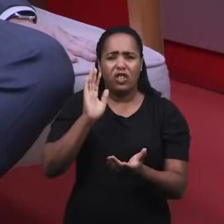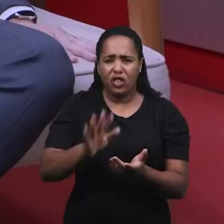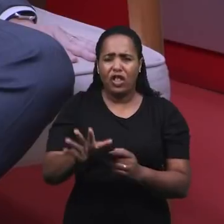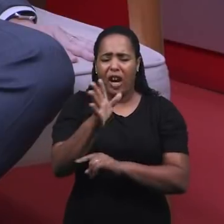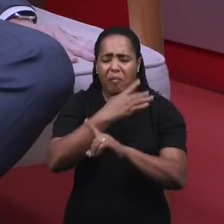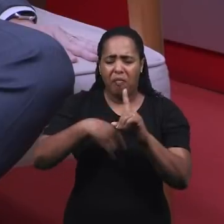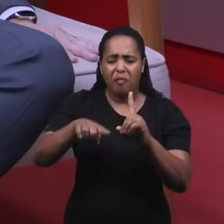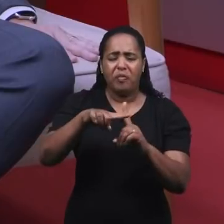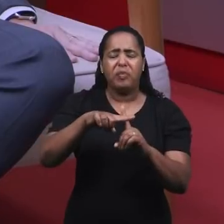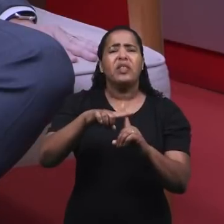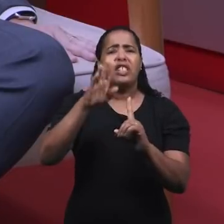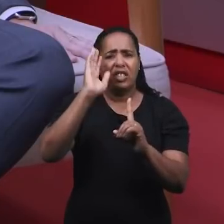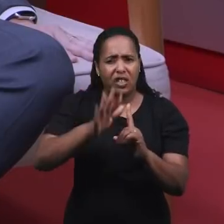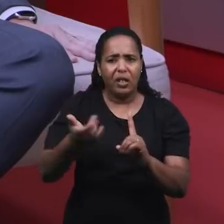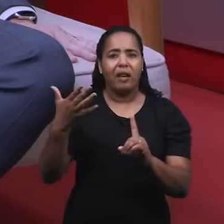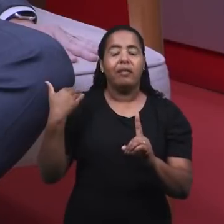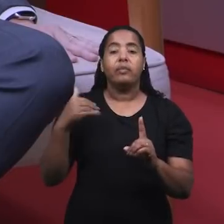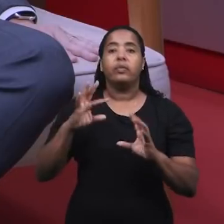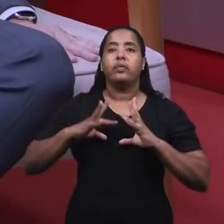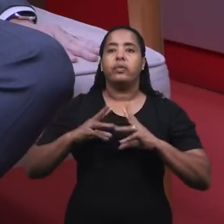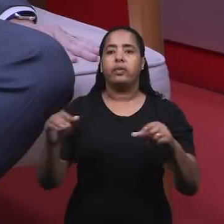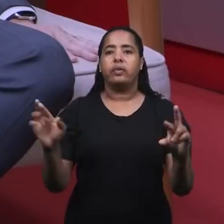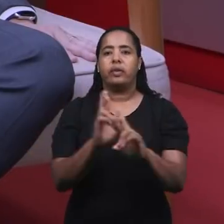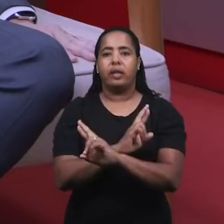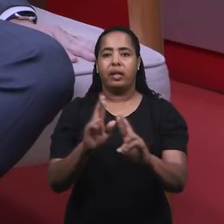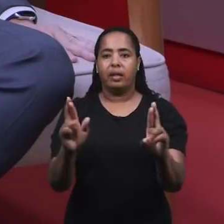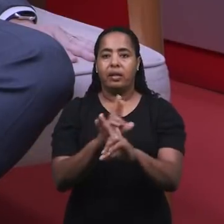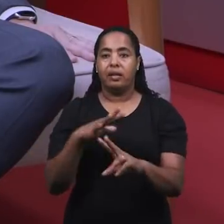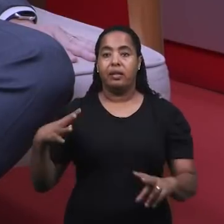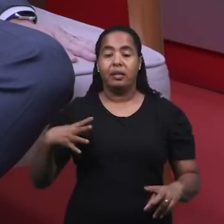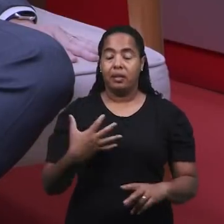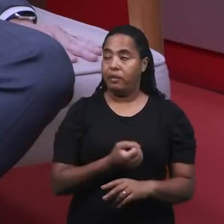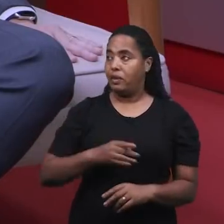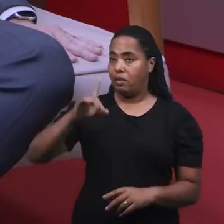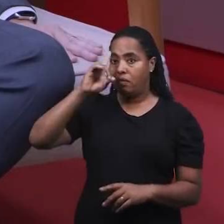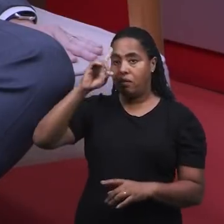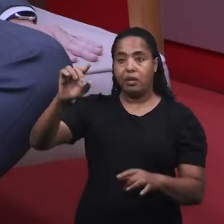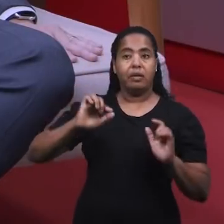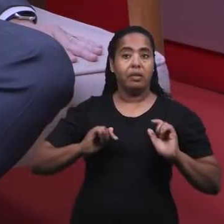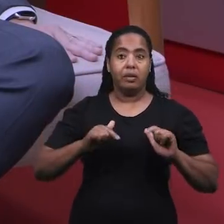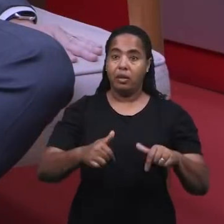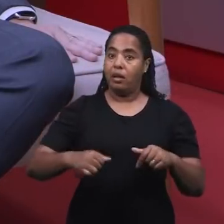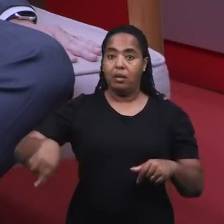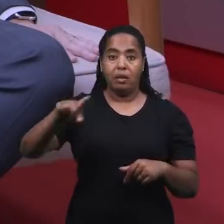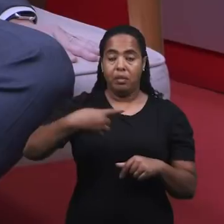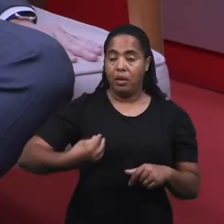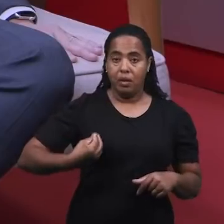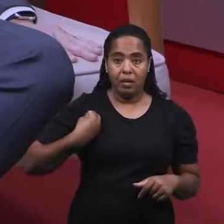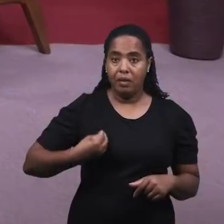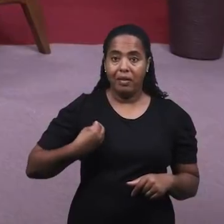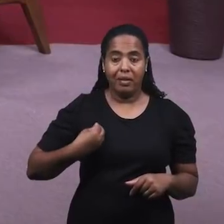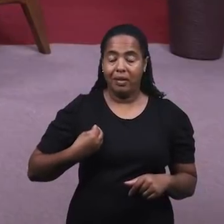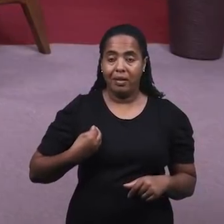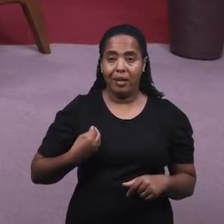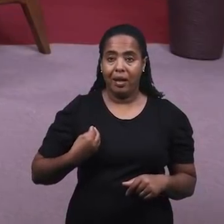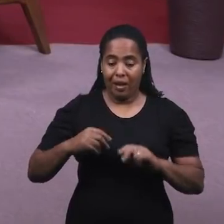Deus. Tudo com relação à salvação, Deus já fez por nós. Cabe ao homem simplesmente